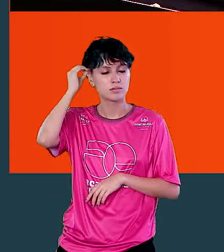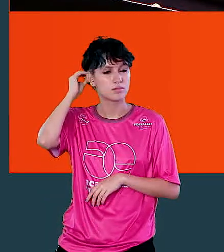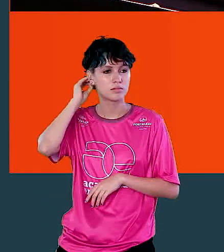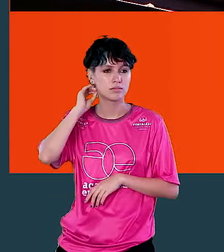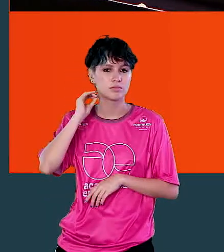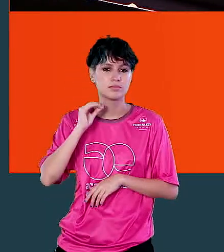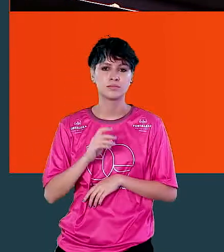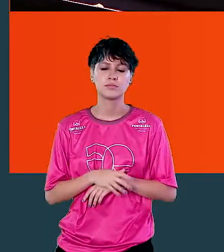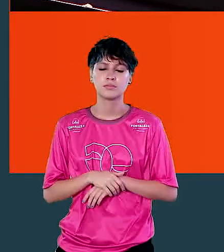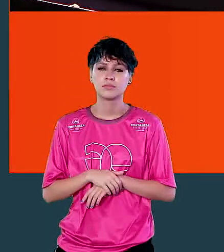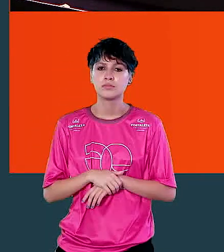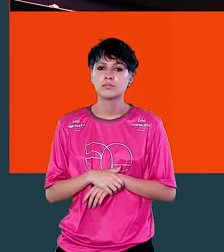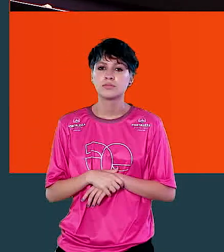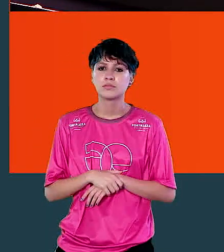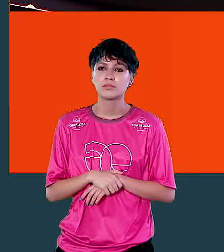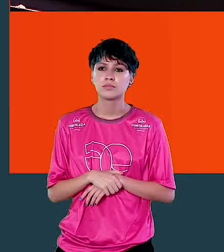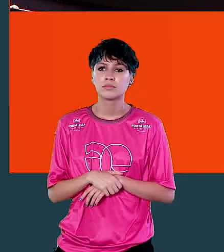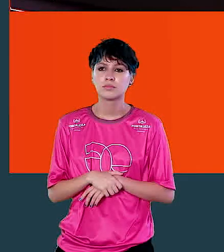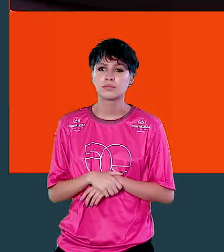diferentes densidades.